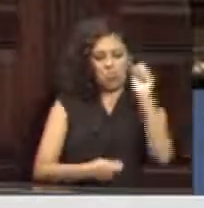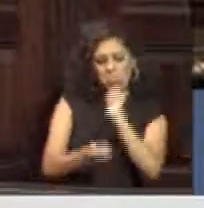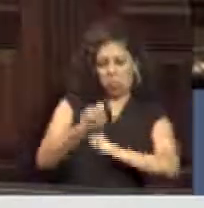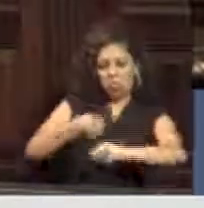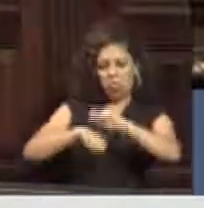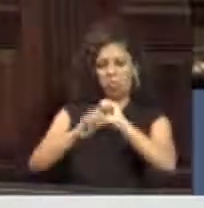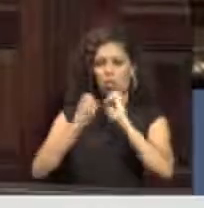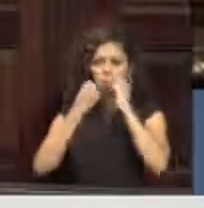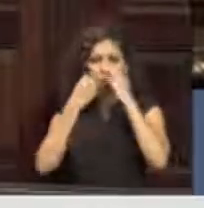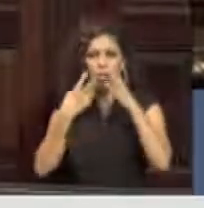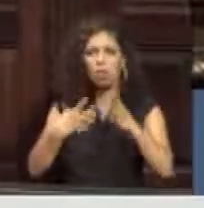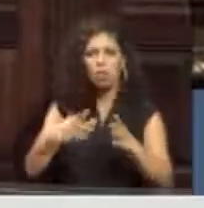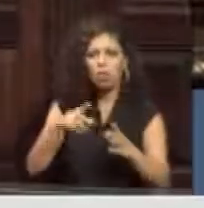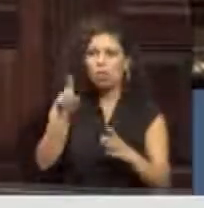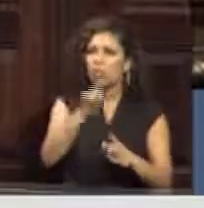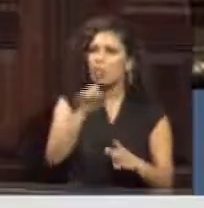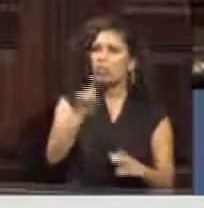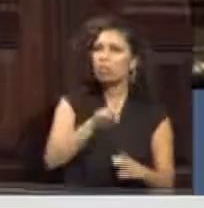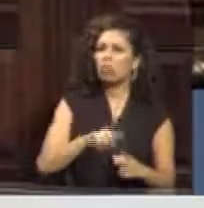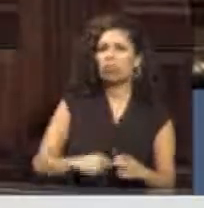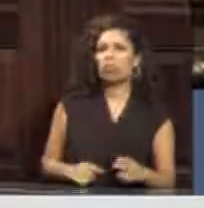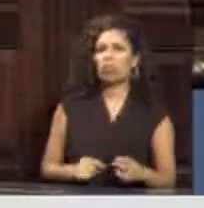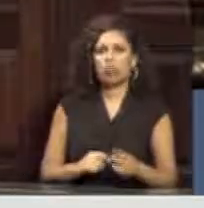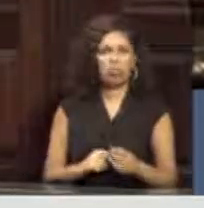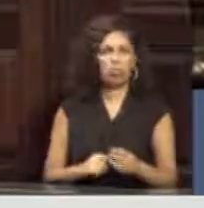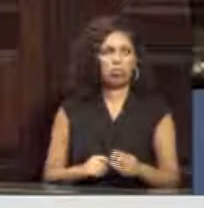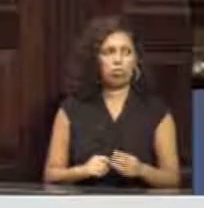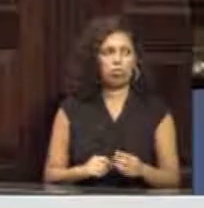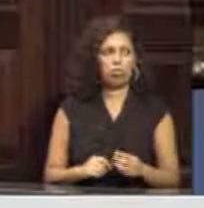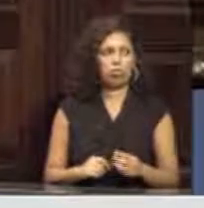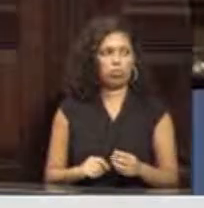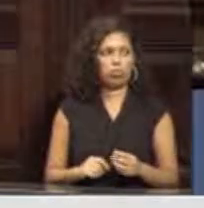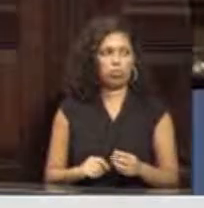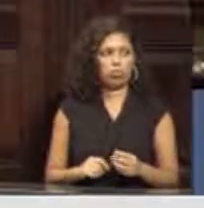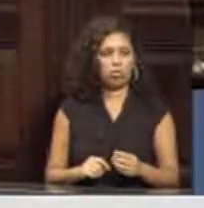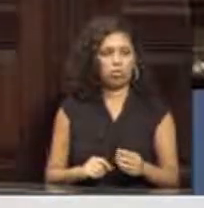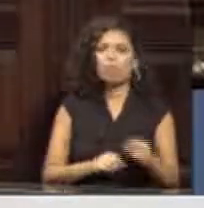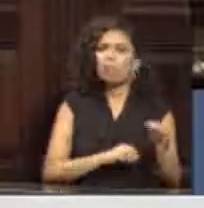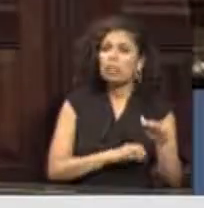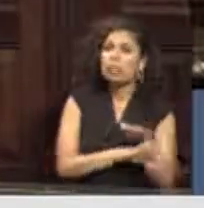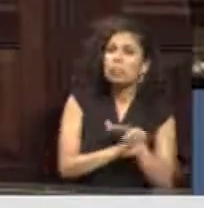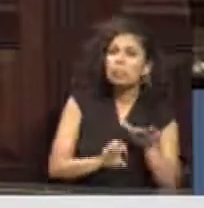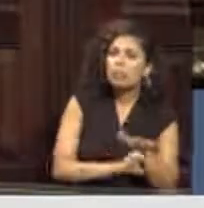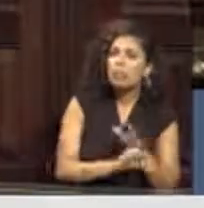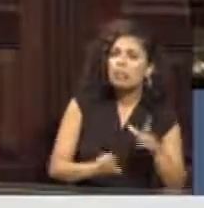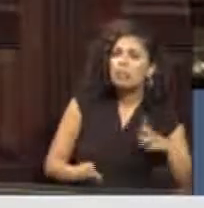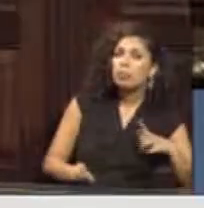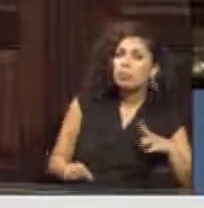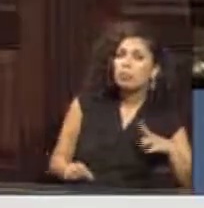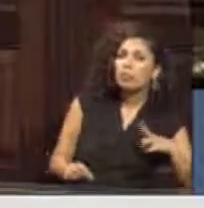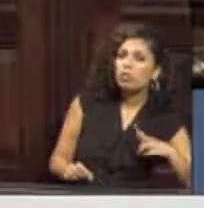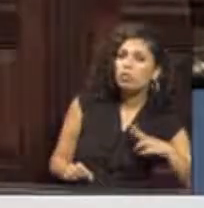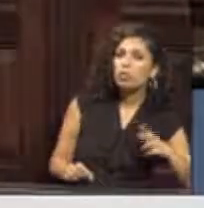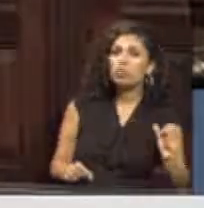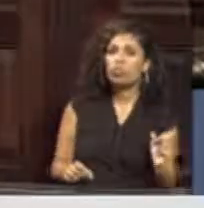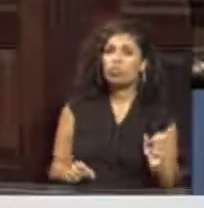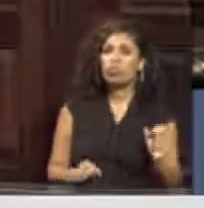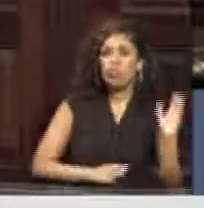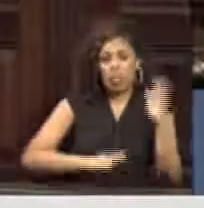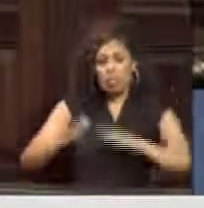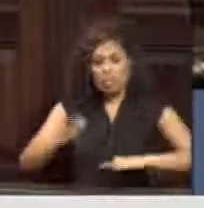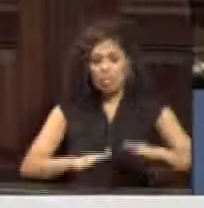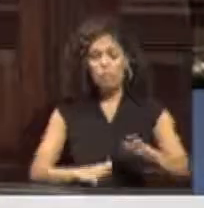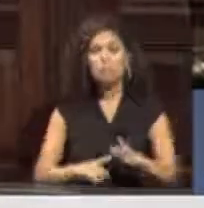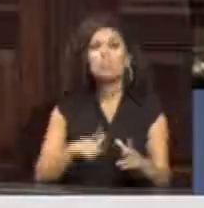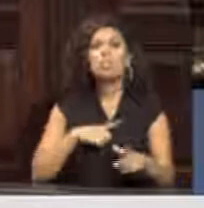Uma empresa que, repito, administrada pela iniciativa privada, que ficou lá atolada em